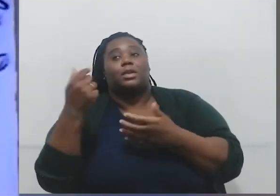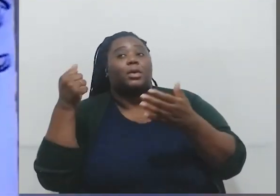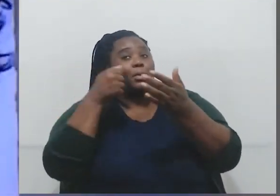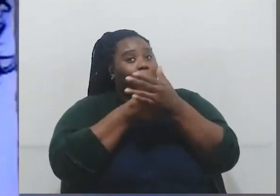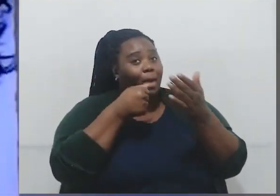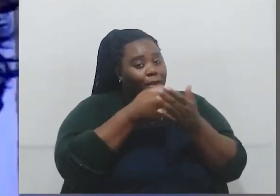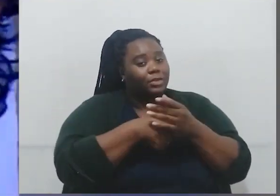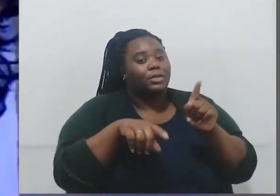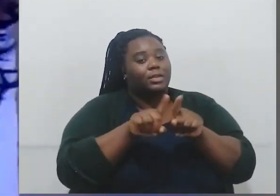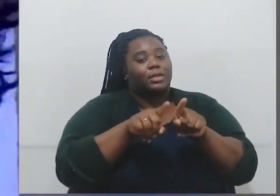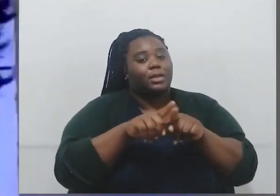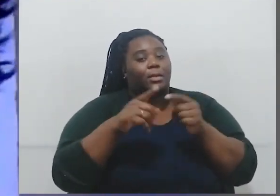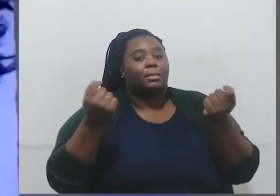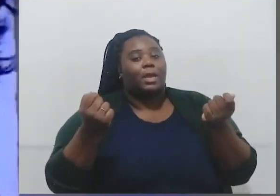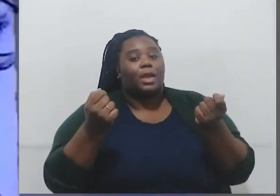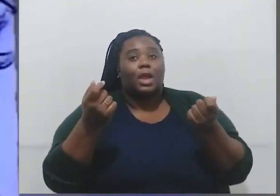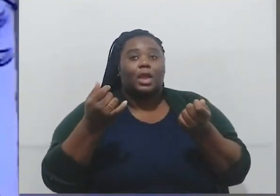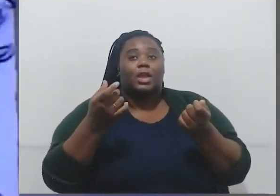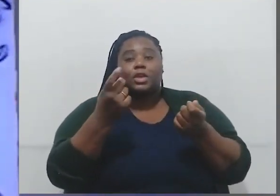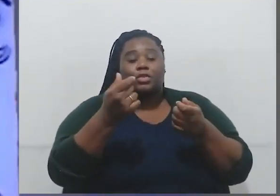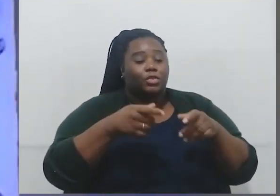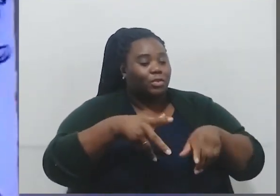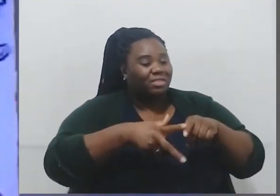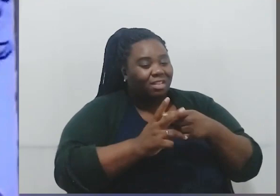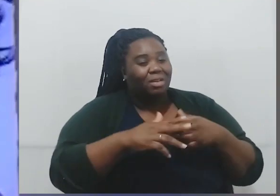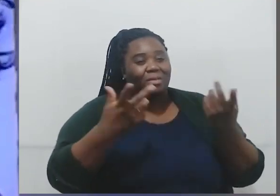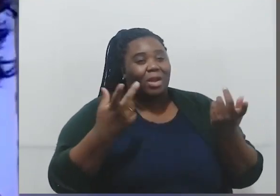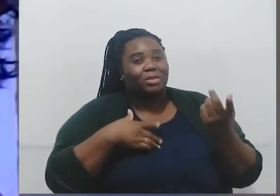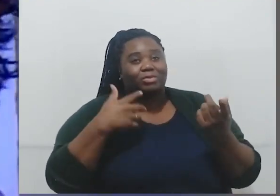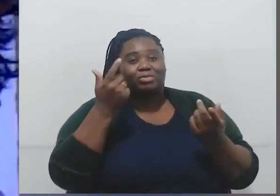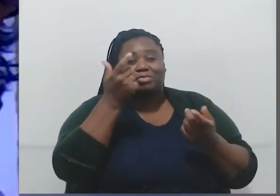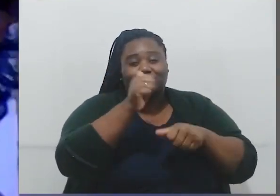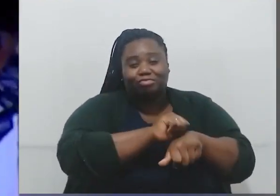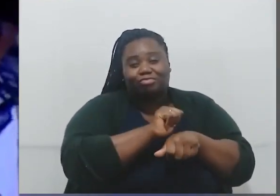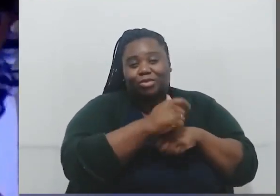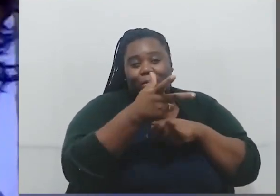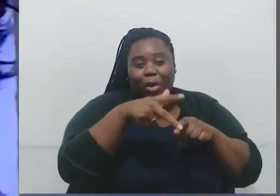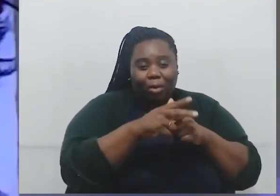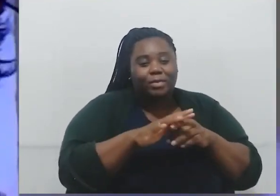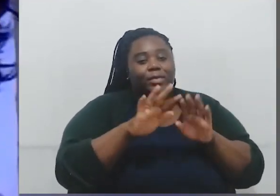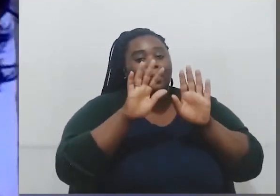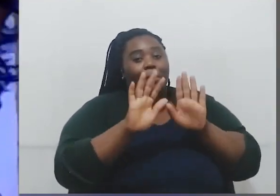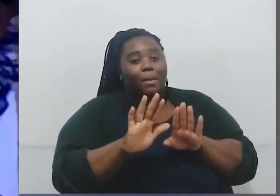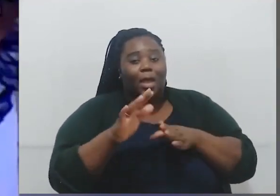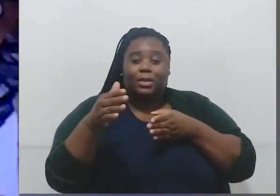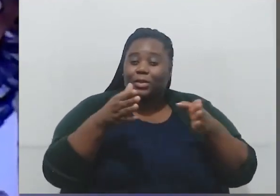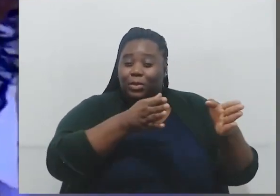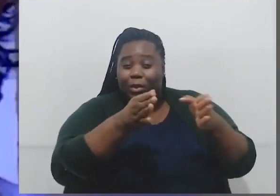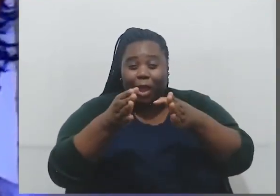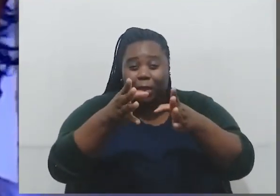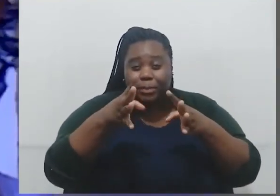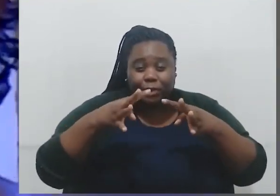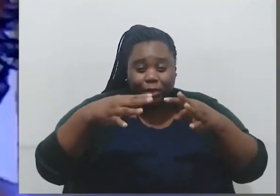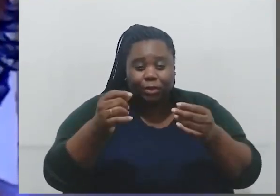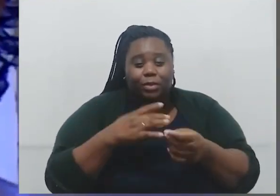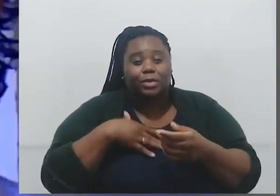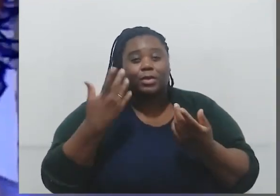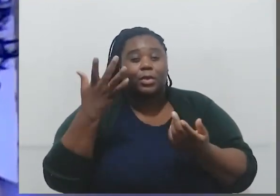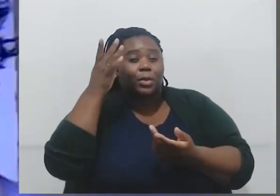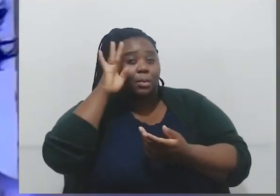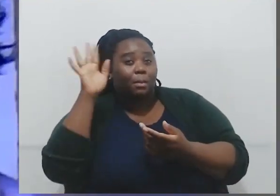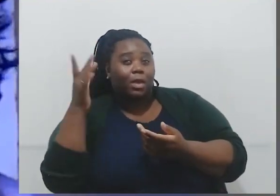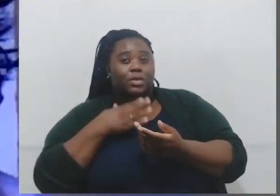para remendar. Então, nesse percurso inteiro, que imagina a minha vida como diretor de teatro, como artista, eu acredito que